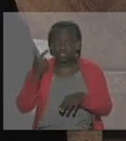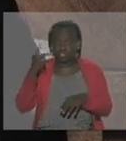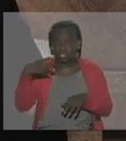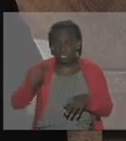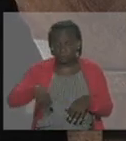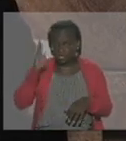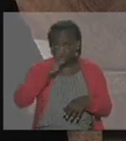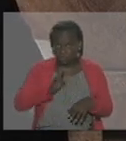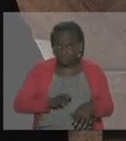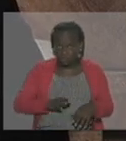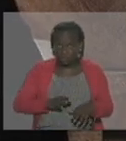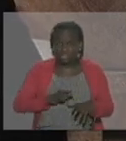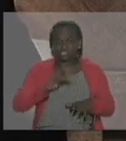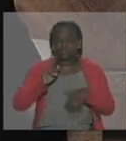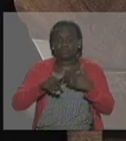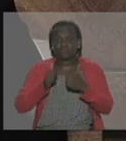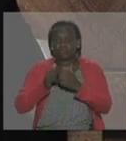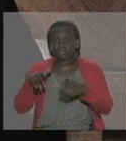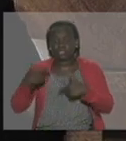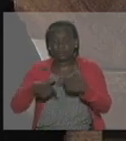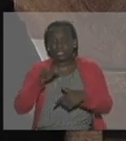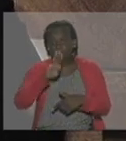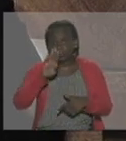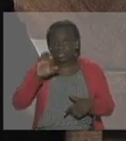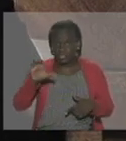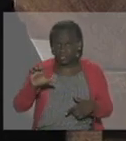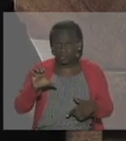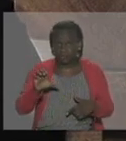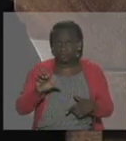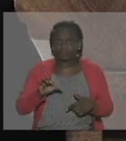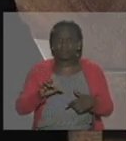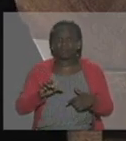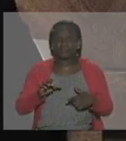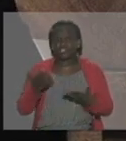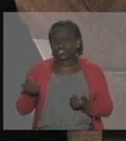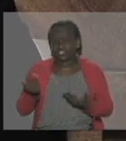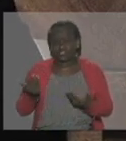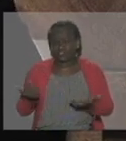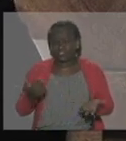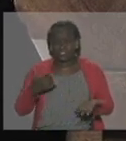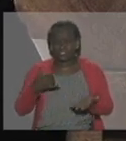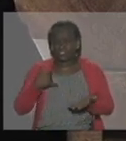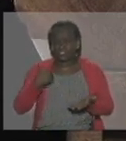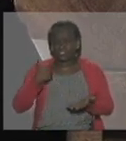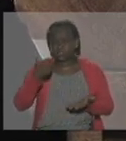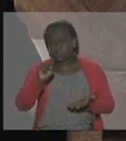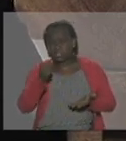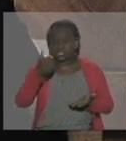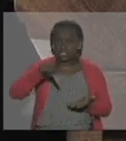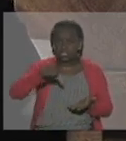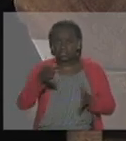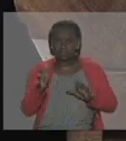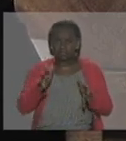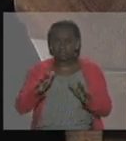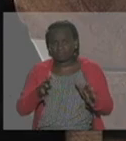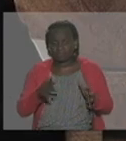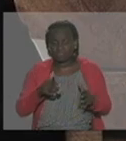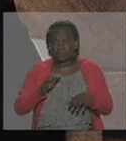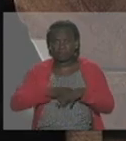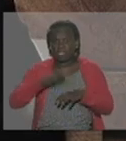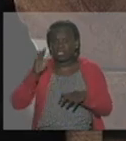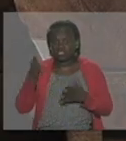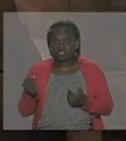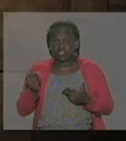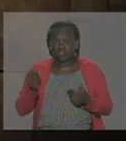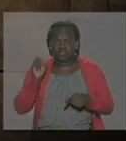curso de História no Brasil e e e comecei a trabalhar na BBC eh muito novinha com 18 para 19 anos